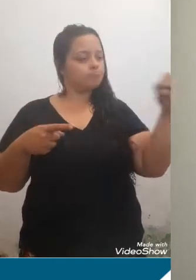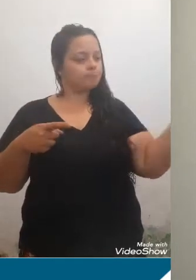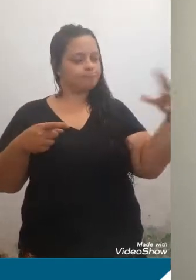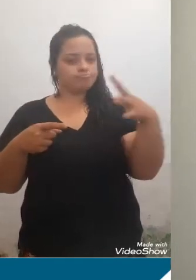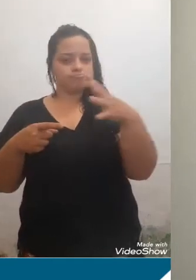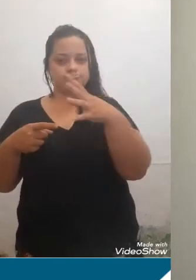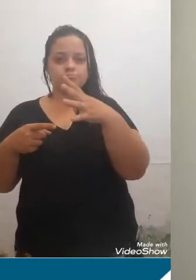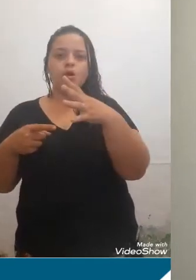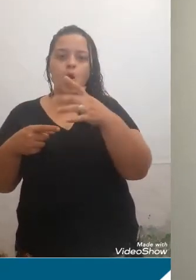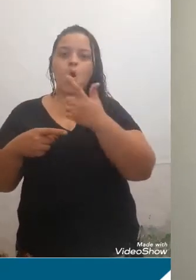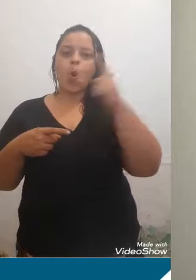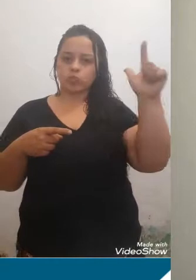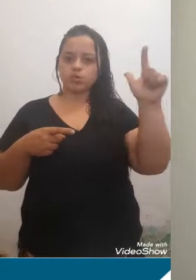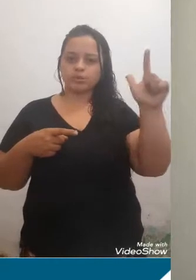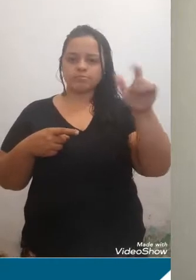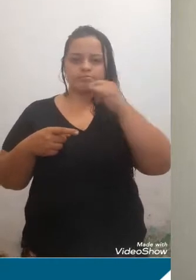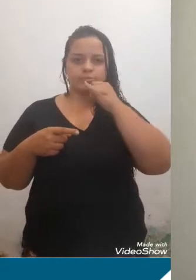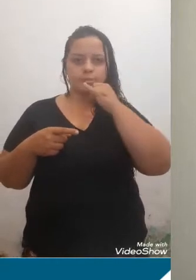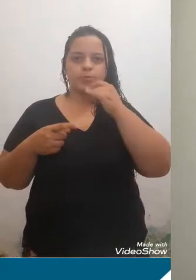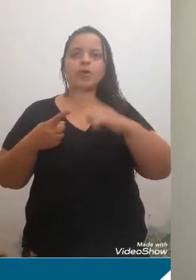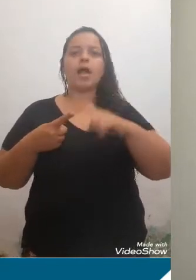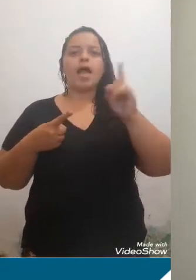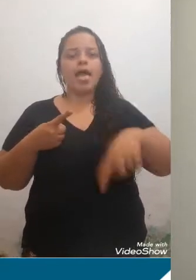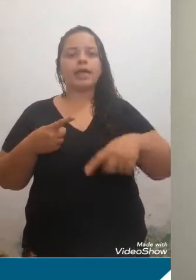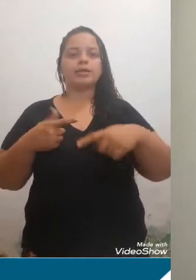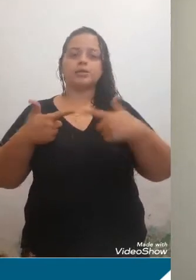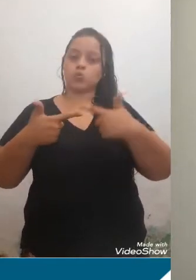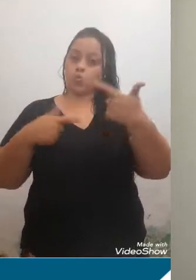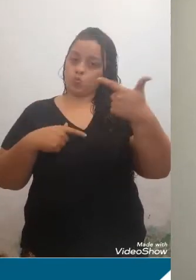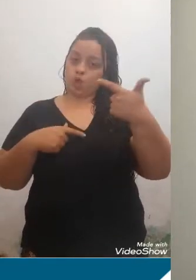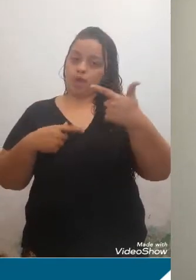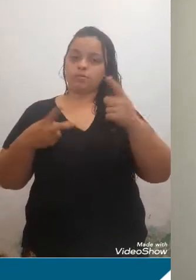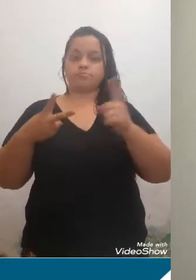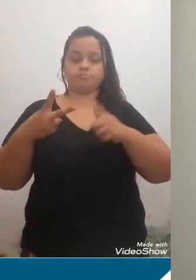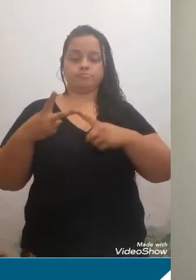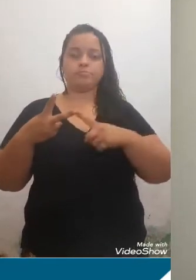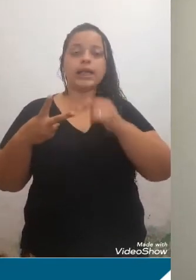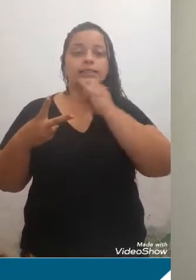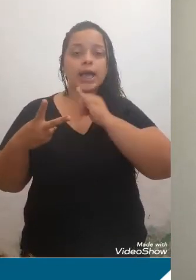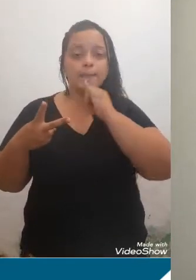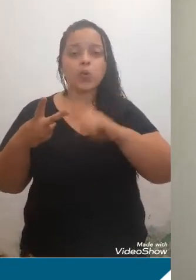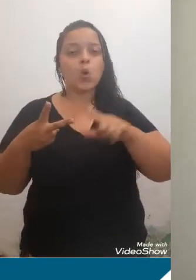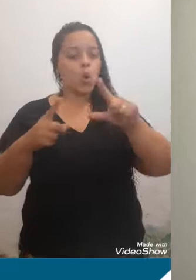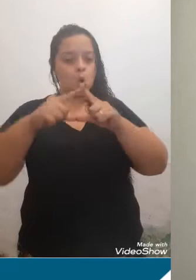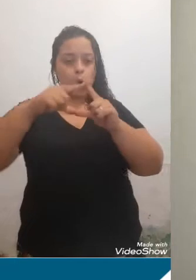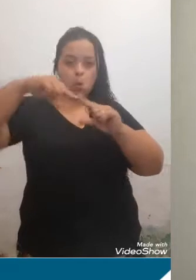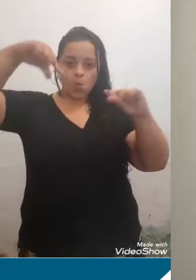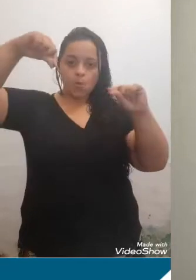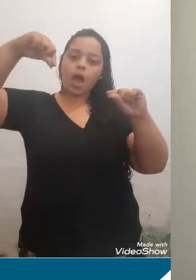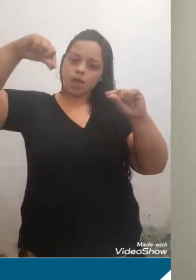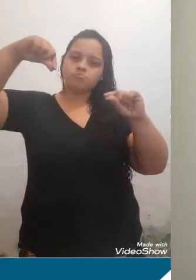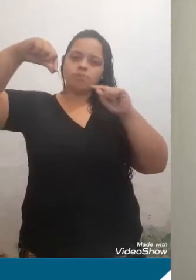sim reflete luz proveniente de uma outra fonte. Chamamos de fonte de luz secundária. Exemplo,